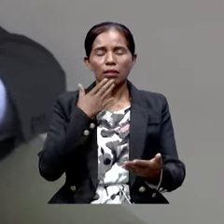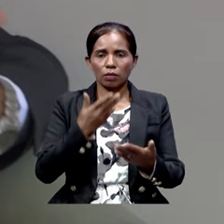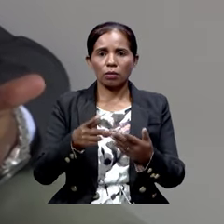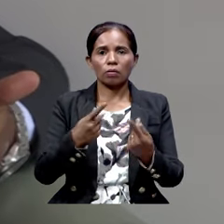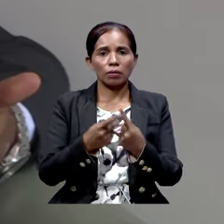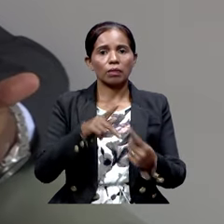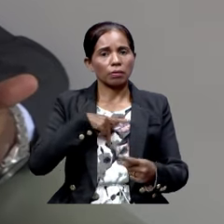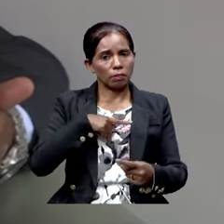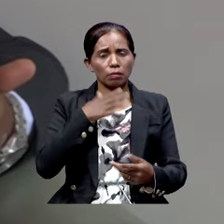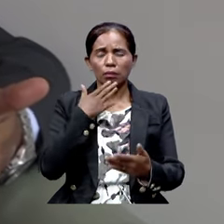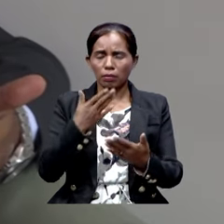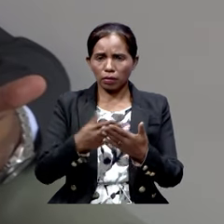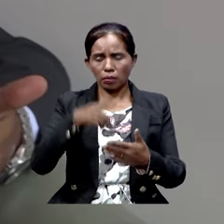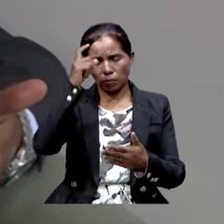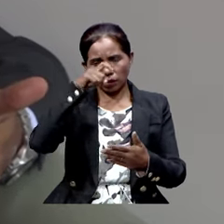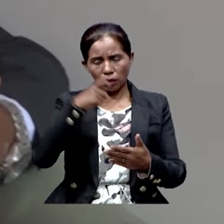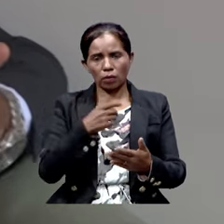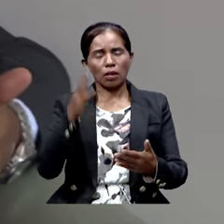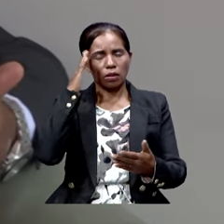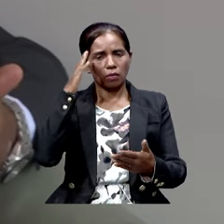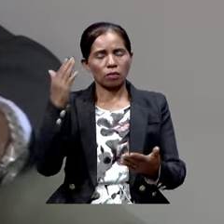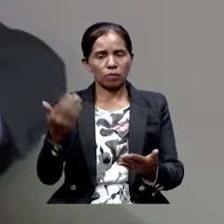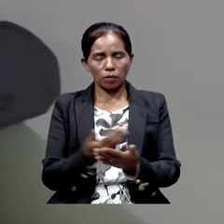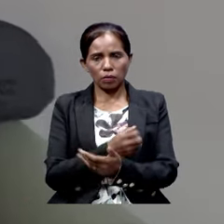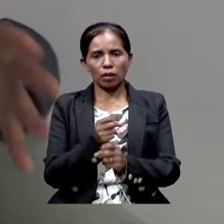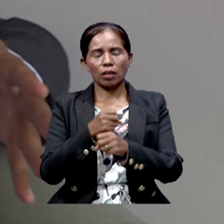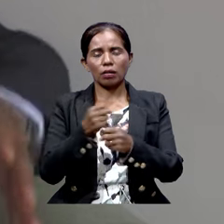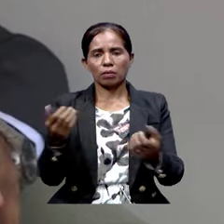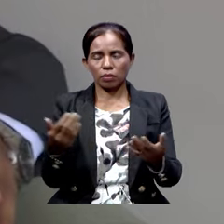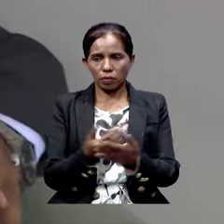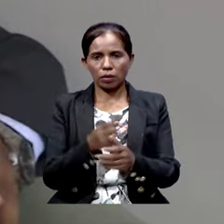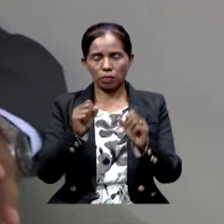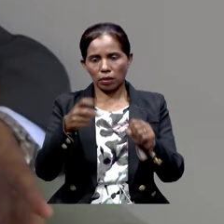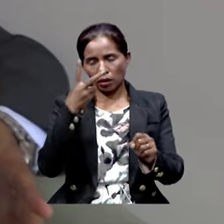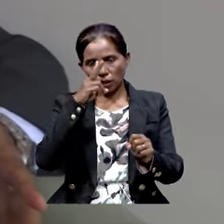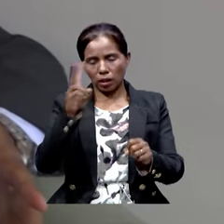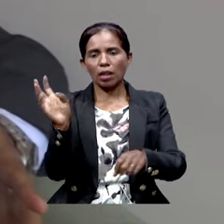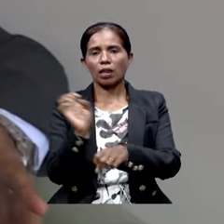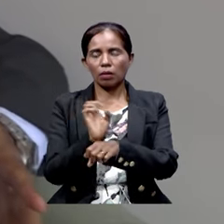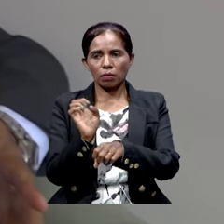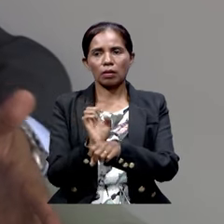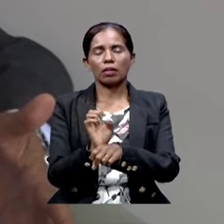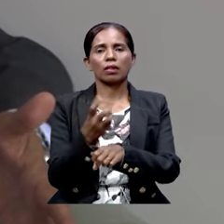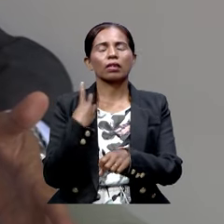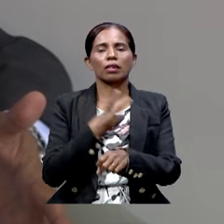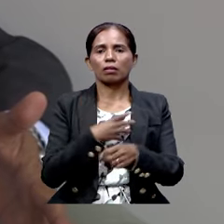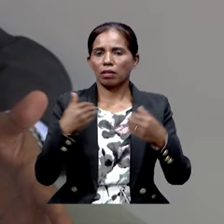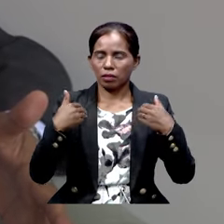tem que inovativo, criativo para belahare potensi ekonomiko lebih maka kita iha.